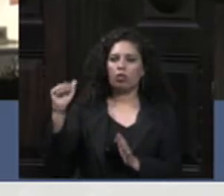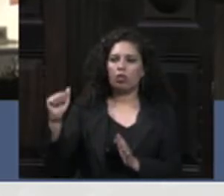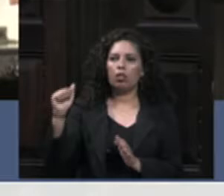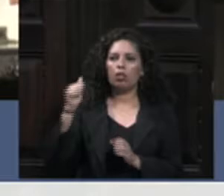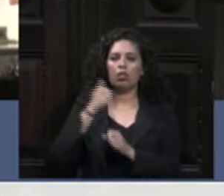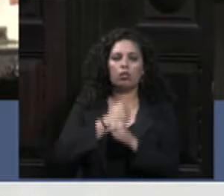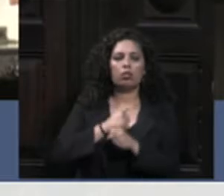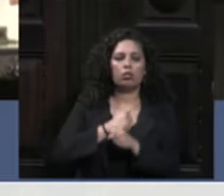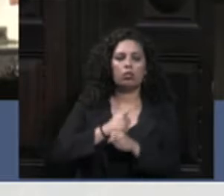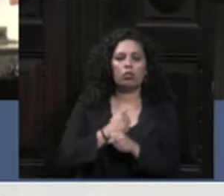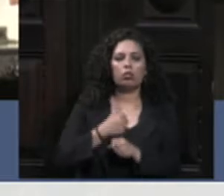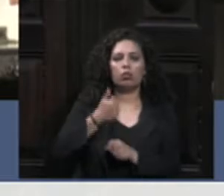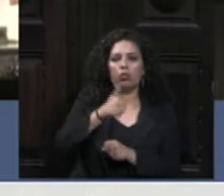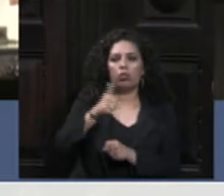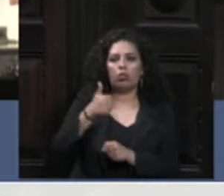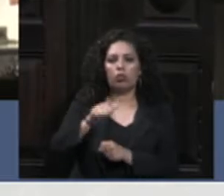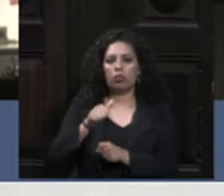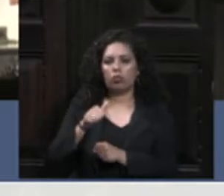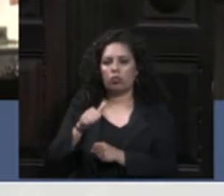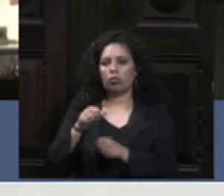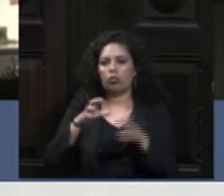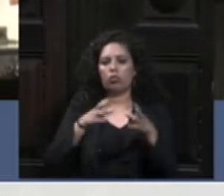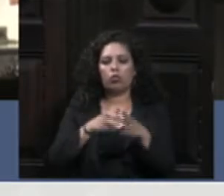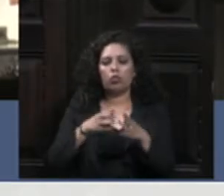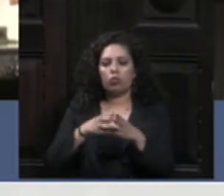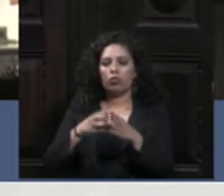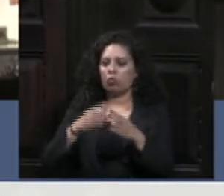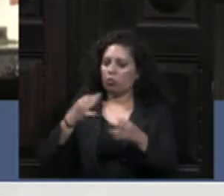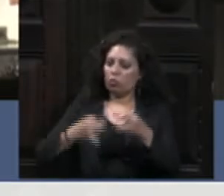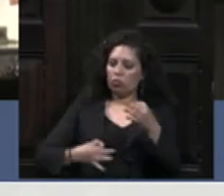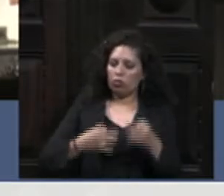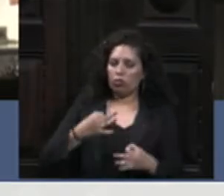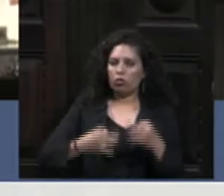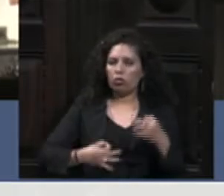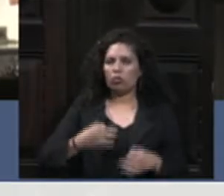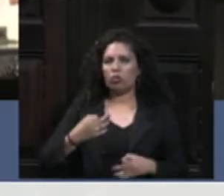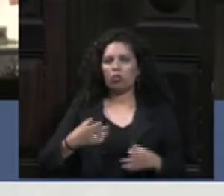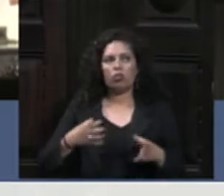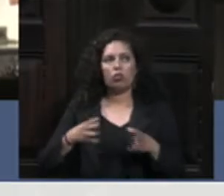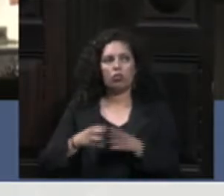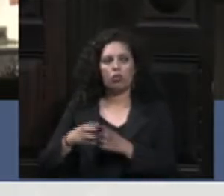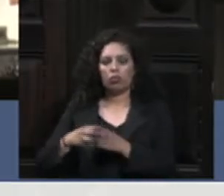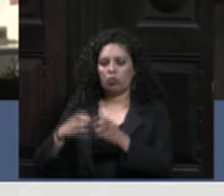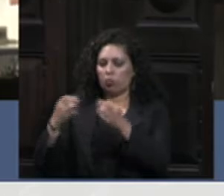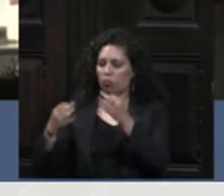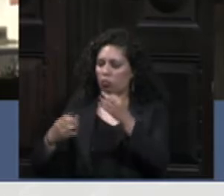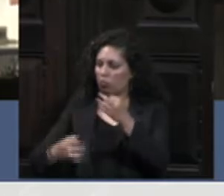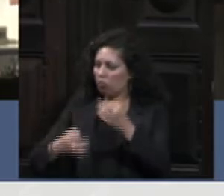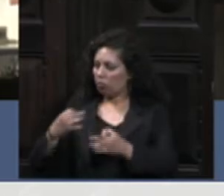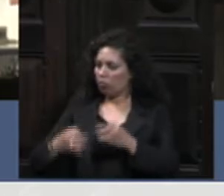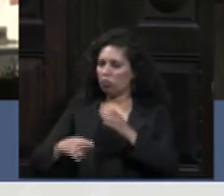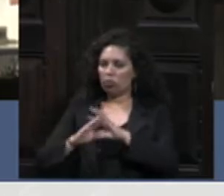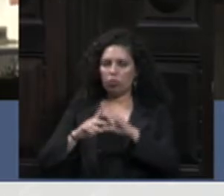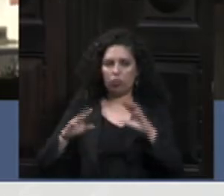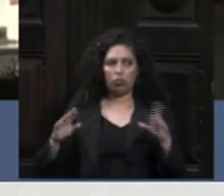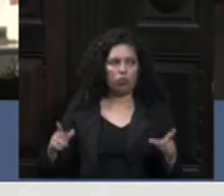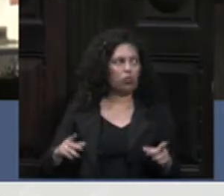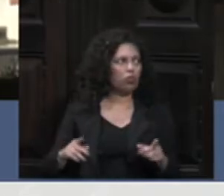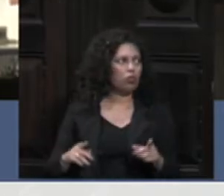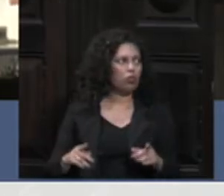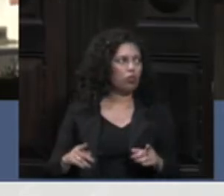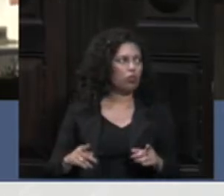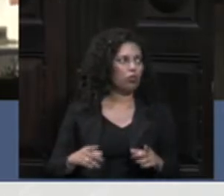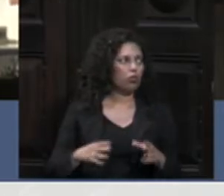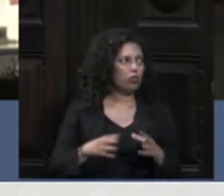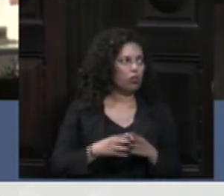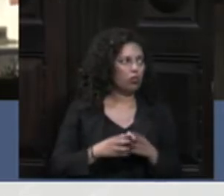dos Agricultores, pendendo de pareceres das Comissões de Constituição e Justiça, de Cultura, de Assuntos Municipais e de Desenvolvimento Regional. Para emitir parecer pela